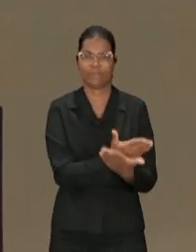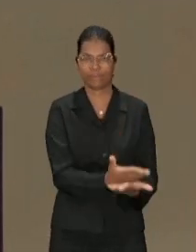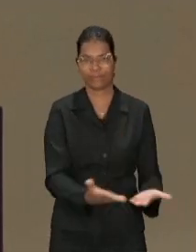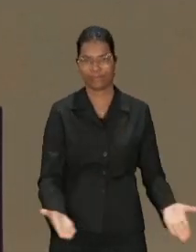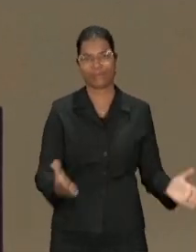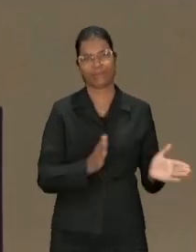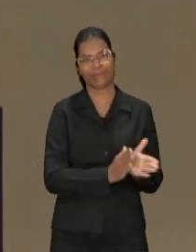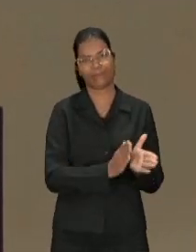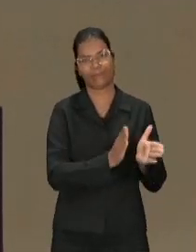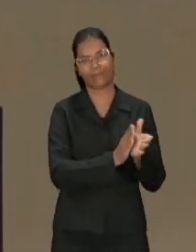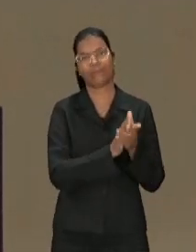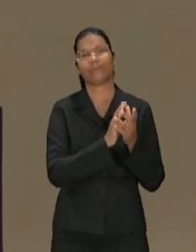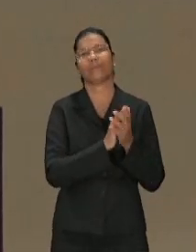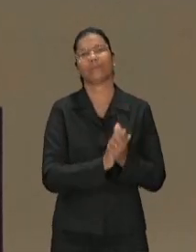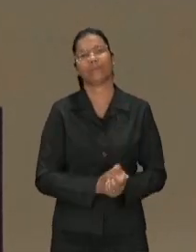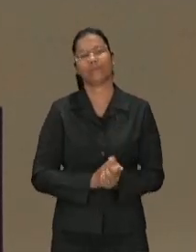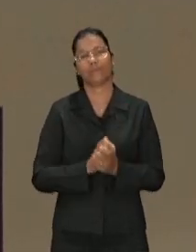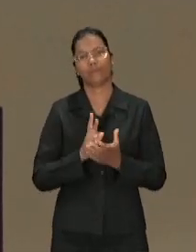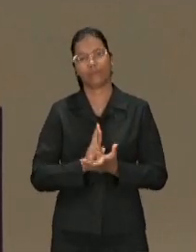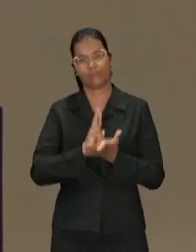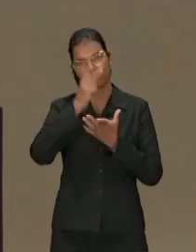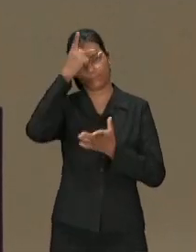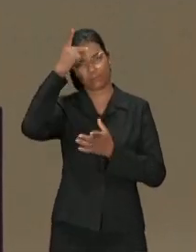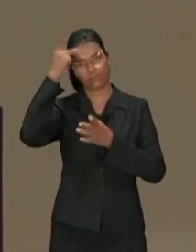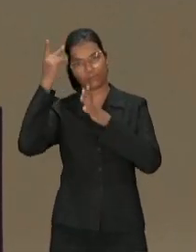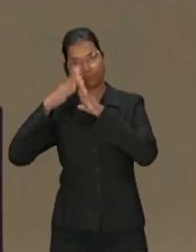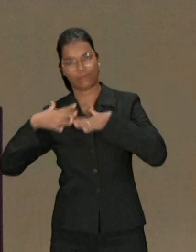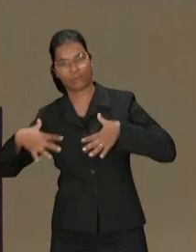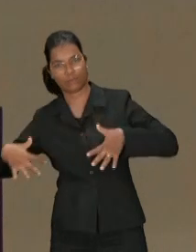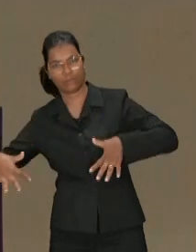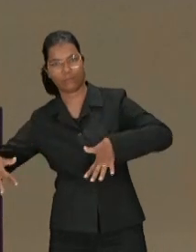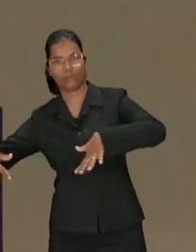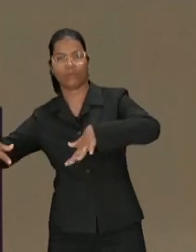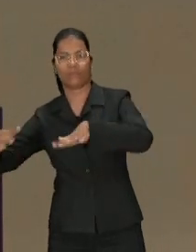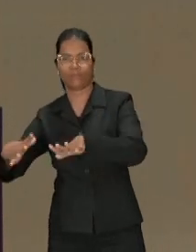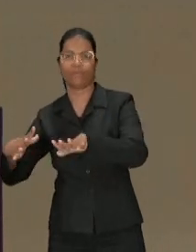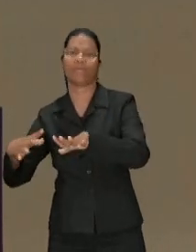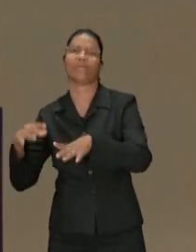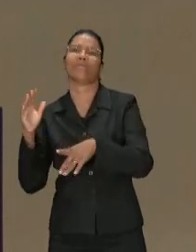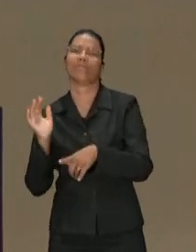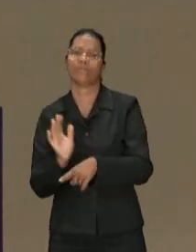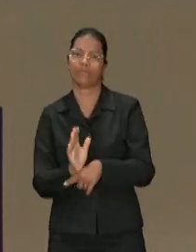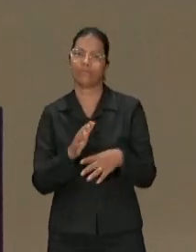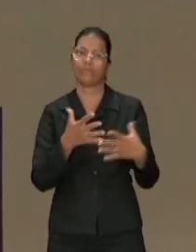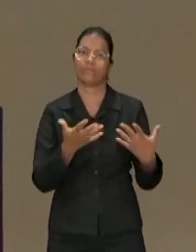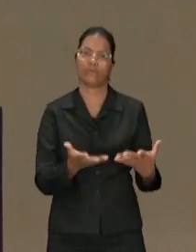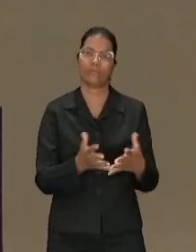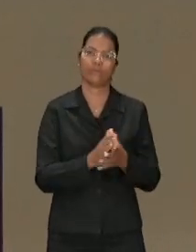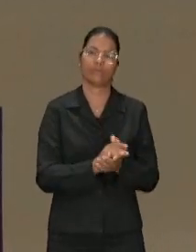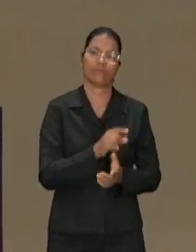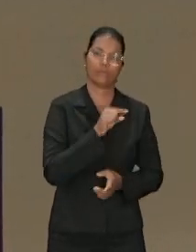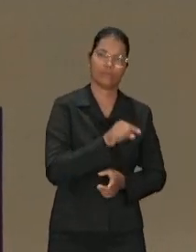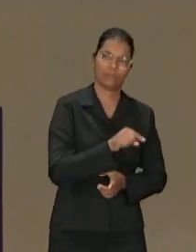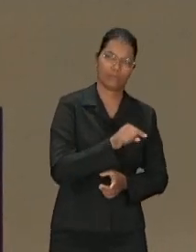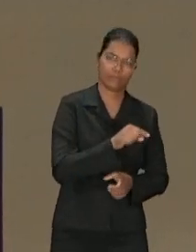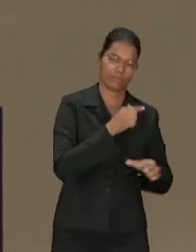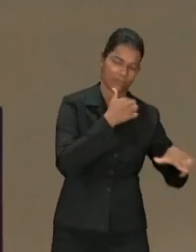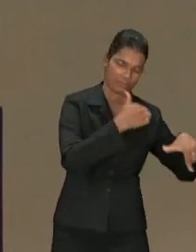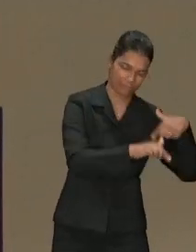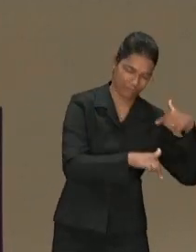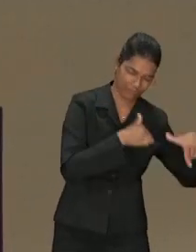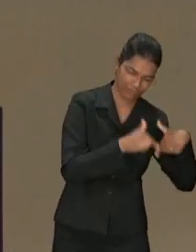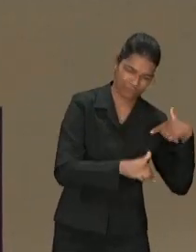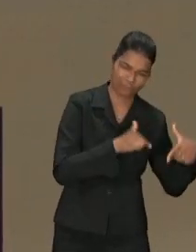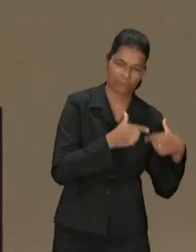a vontade do povo, representa que os senhores prestaram serviços relevantes. E parabenizo todos os familiares, todas as pessoas que aqui